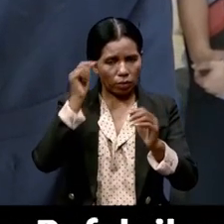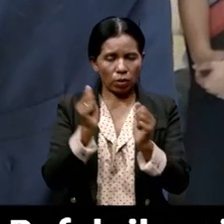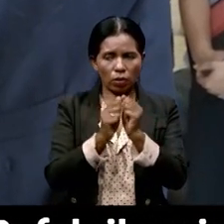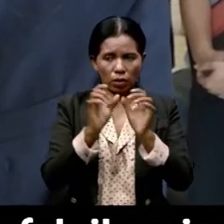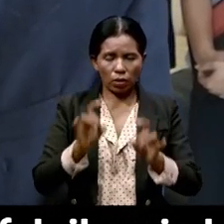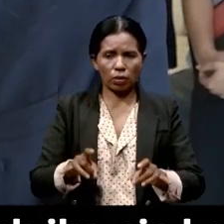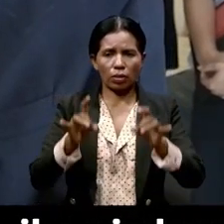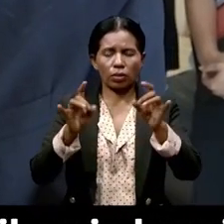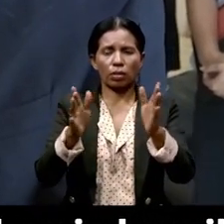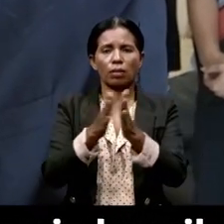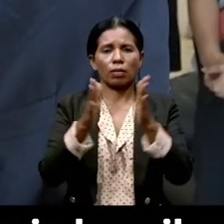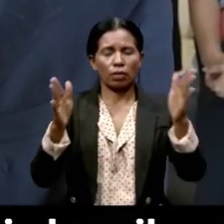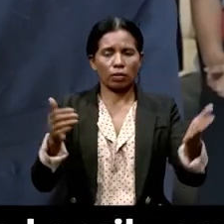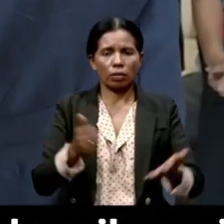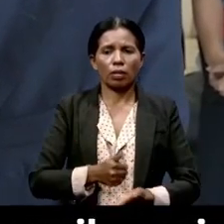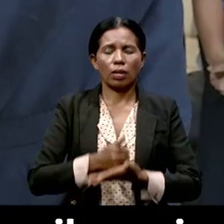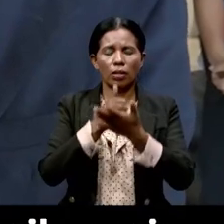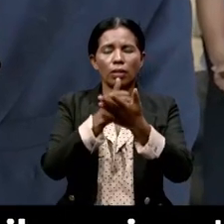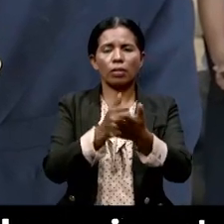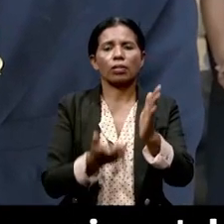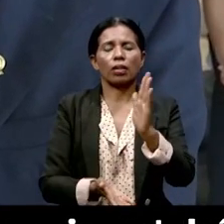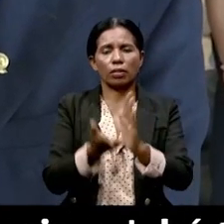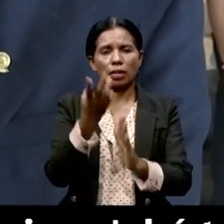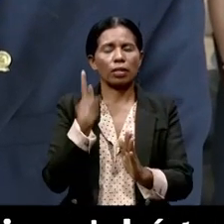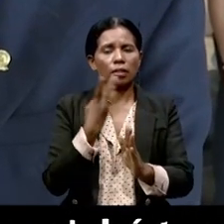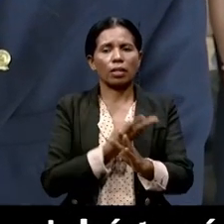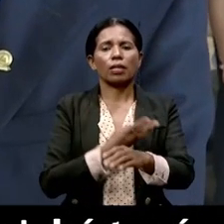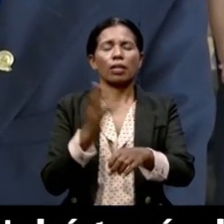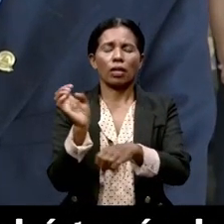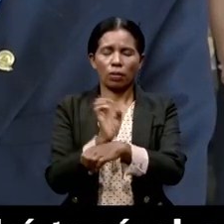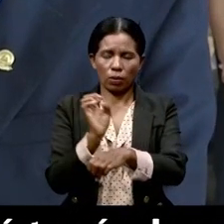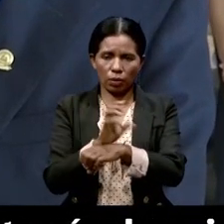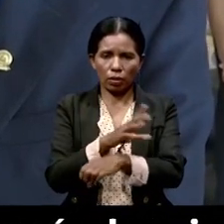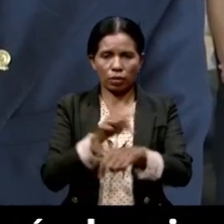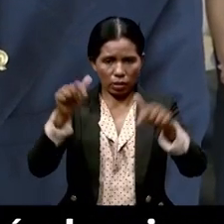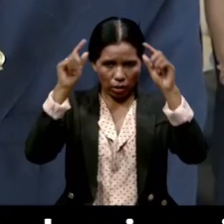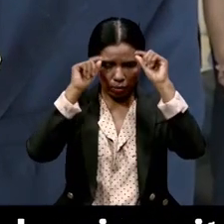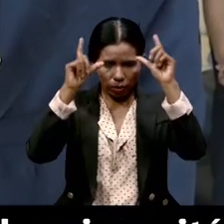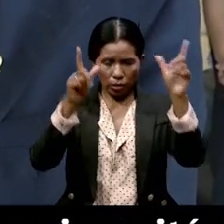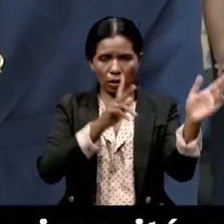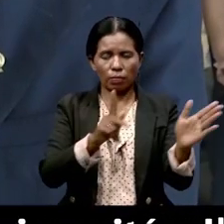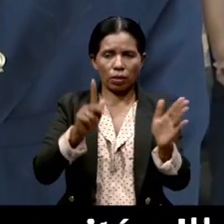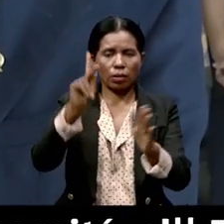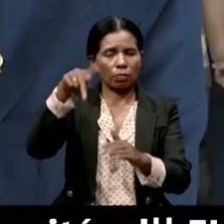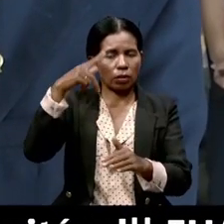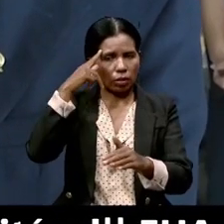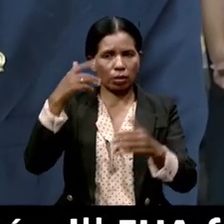hani commitmentu bot atu apoio para atu hasai ita nia ekonomia diversifikasaun nia Timor Leste tur plano politika ne be